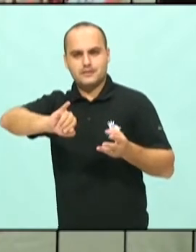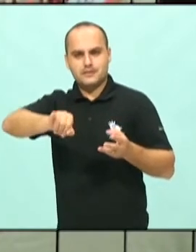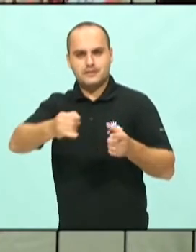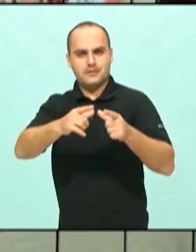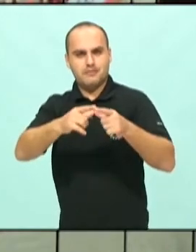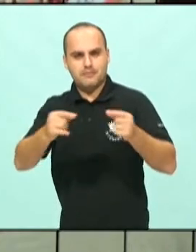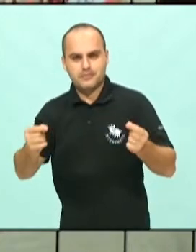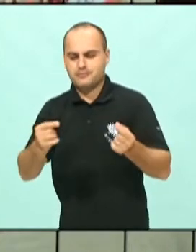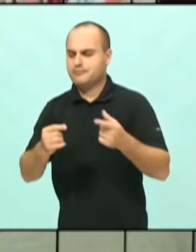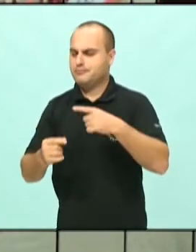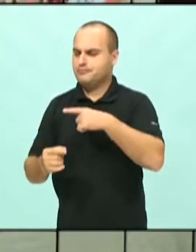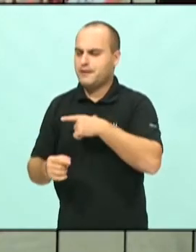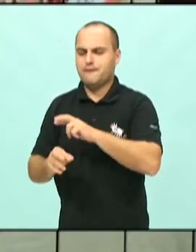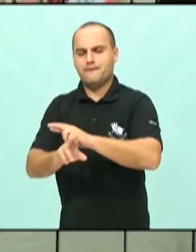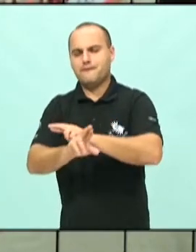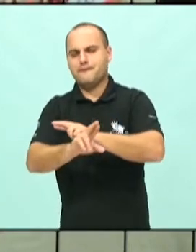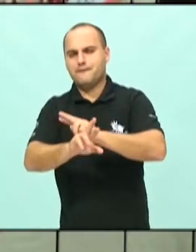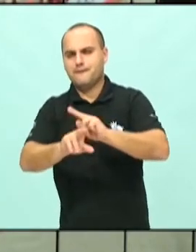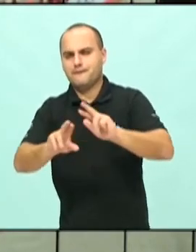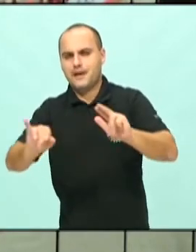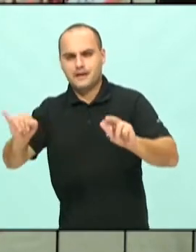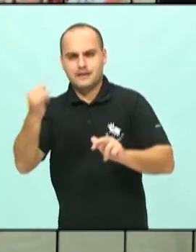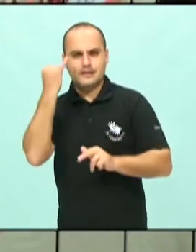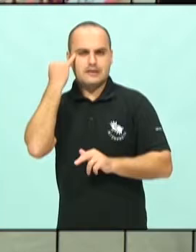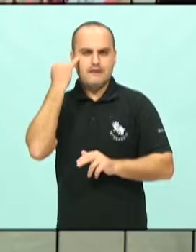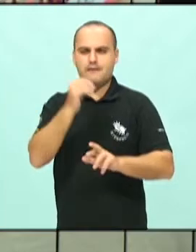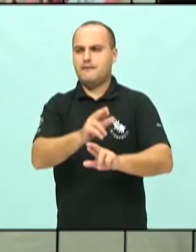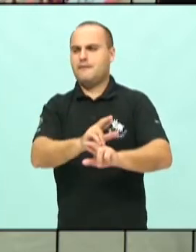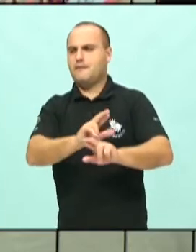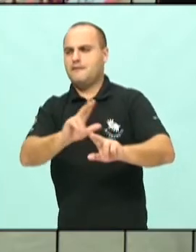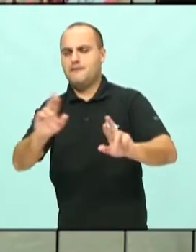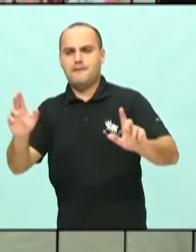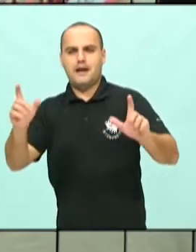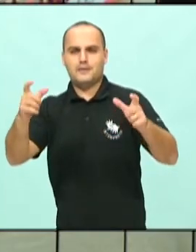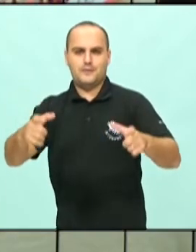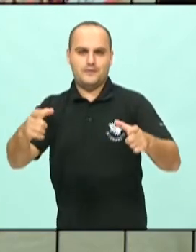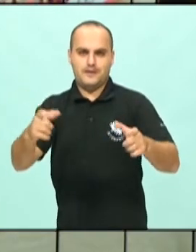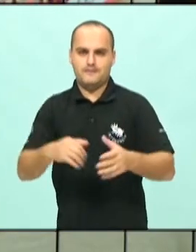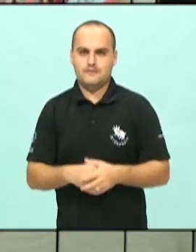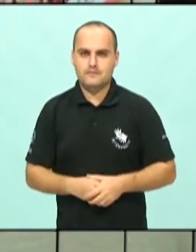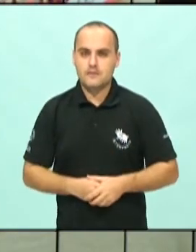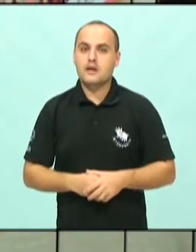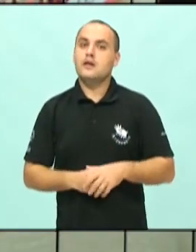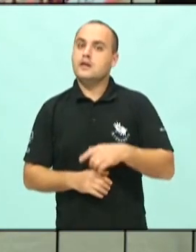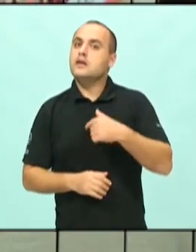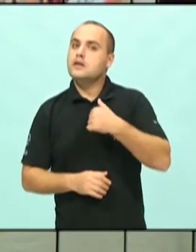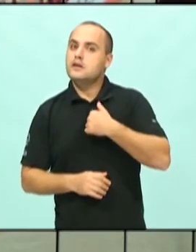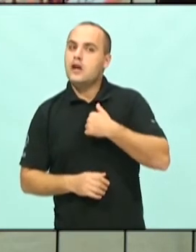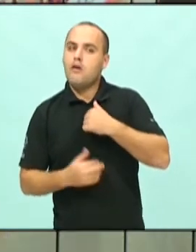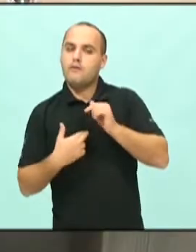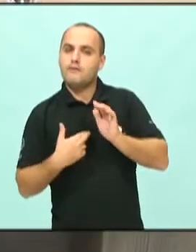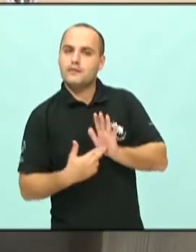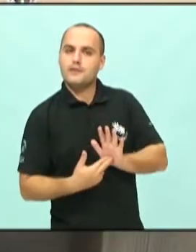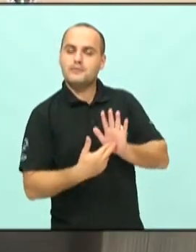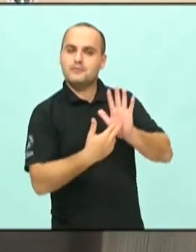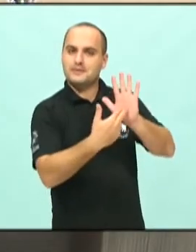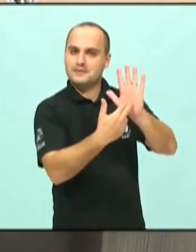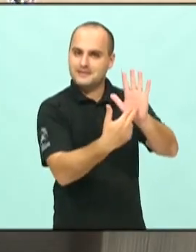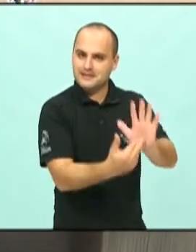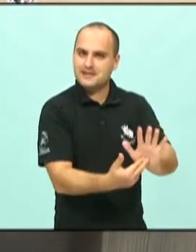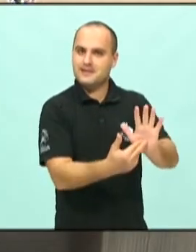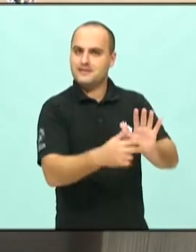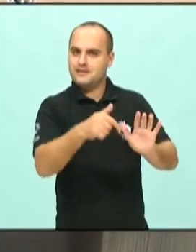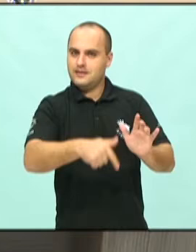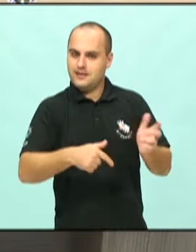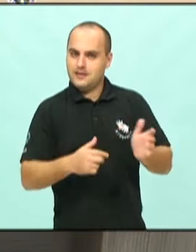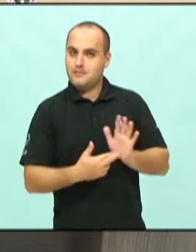músicos variados, cada um trazendo um pouco da sua cultura, né? E tive a oportunidade de levar a cultura brasileira, né, ser o representante do